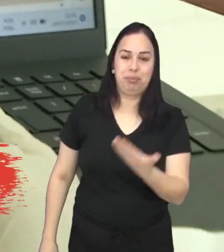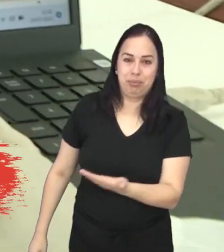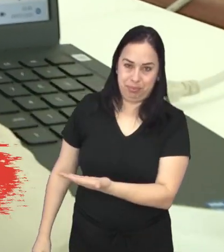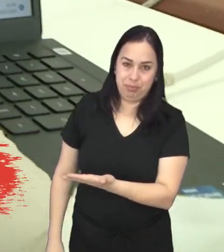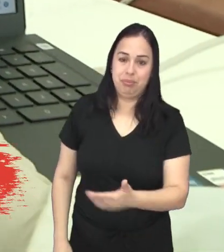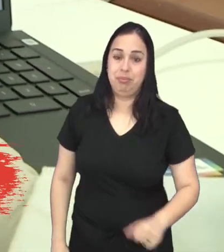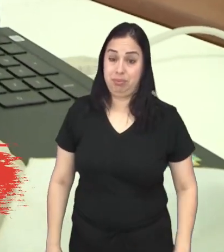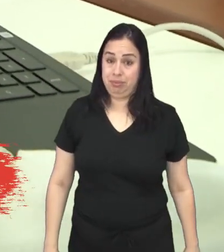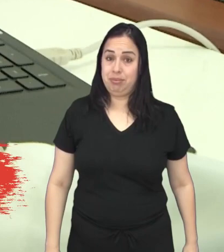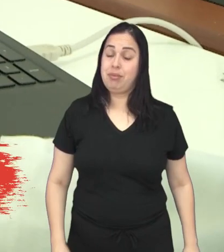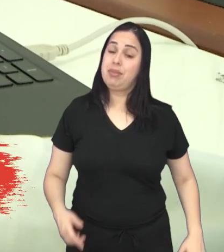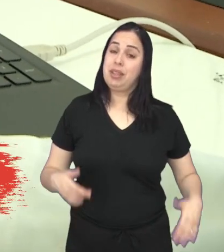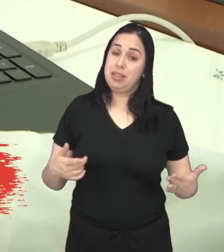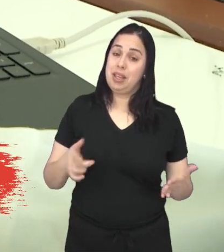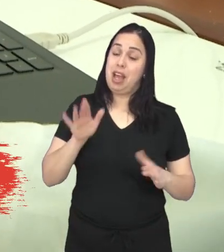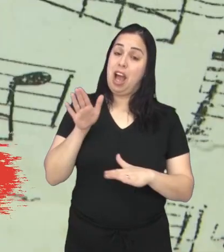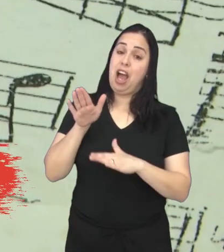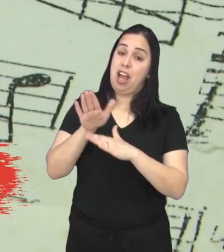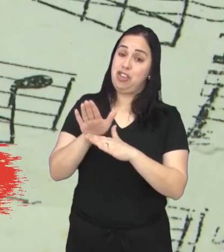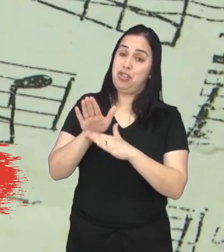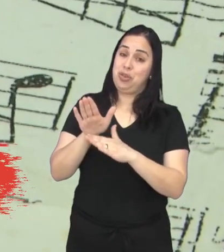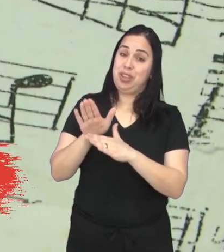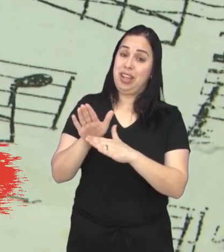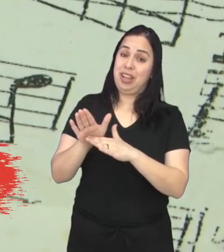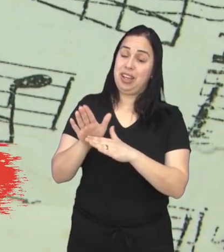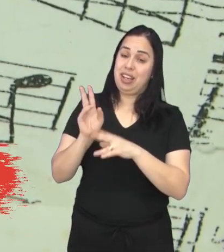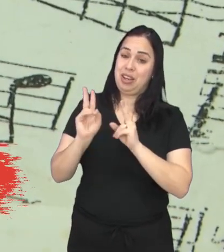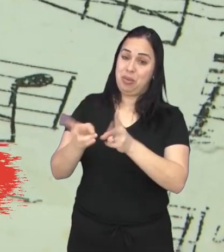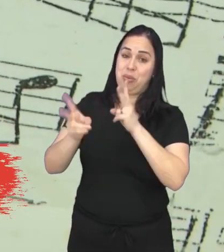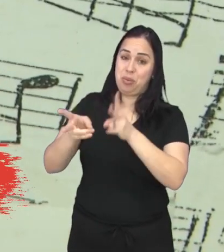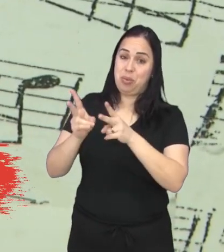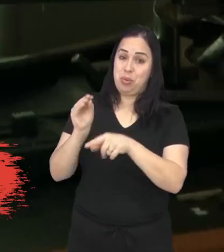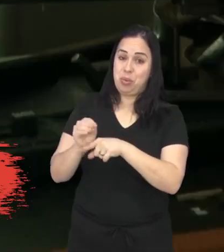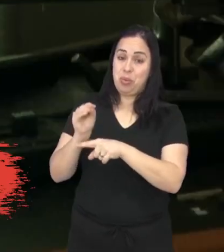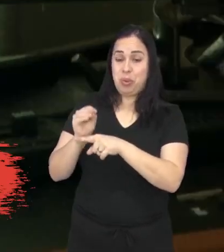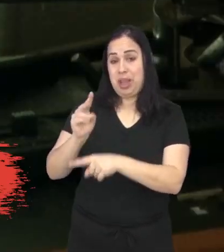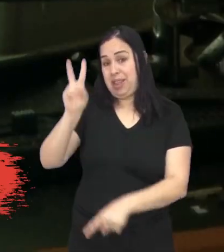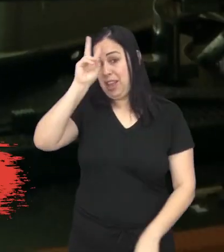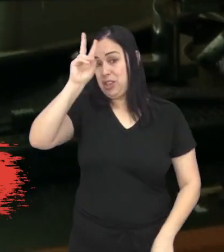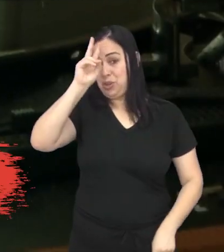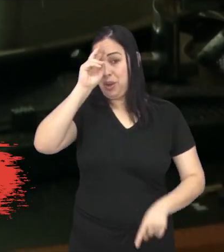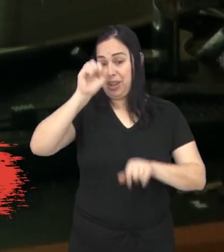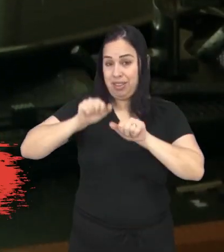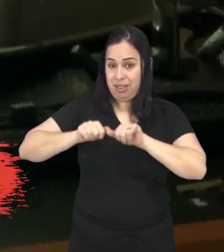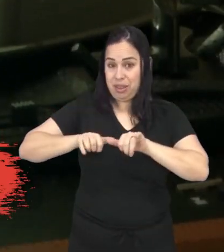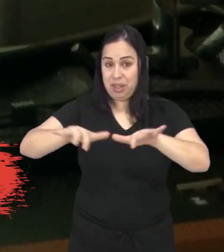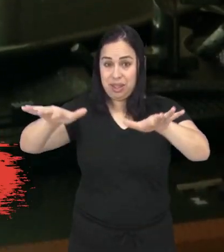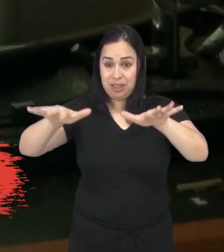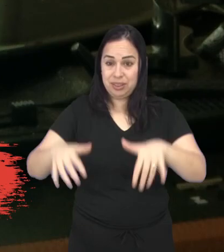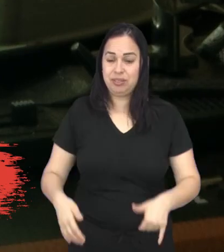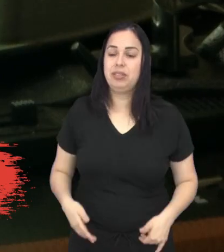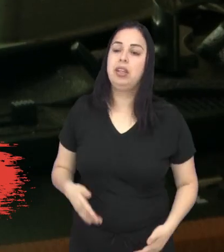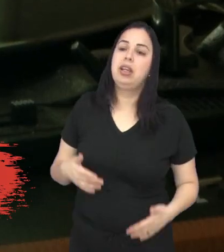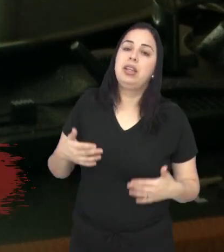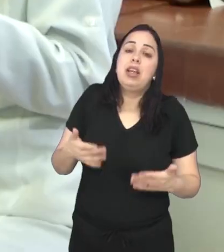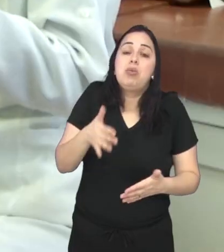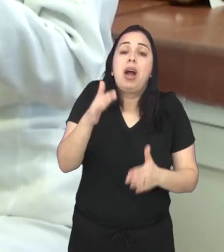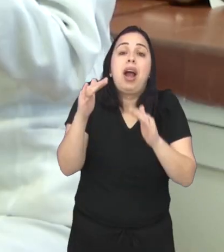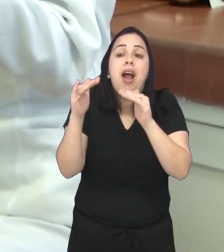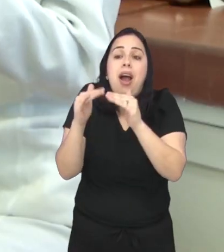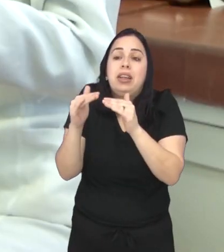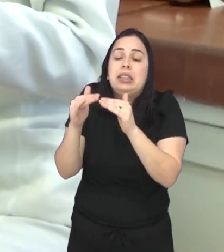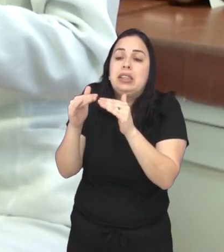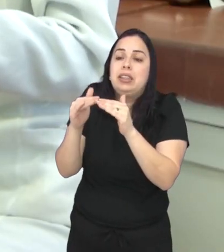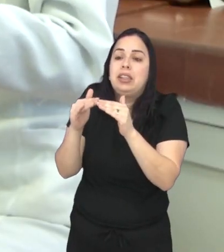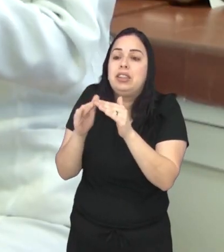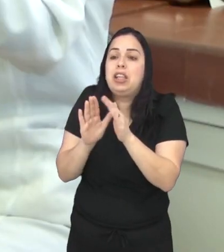Instagram, @CDM São José. Assim, você ajuda a preservar e difundir o patrimônio musical da cidade. Vai que na